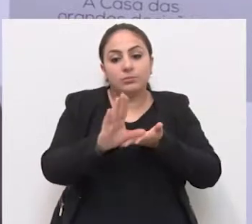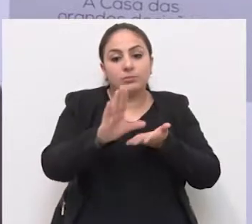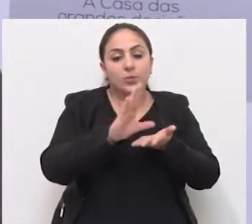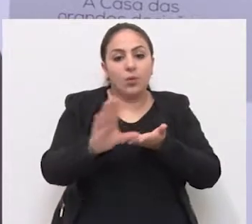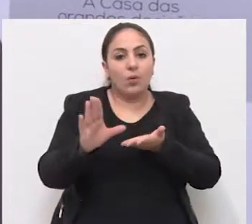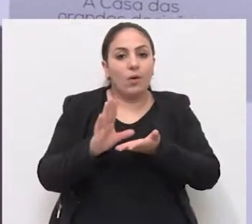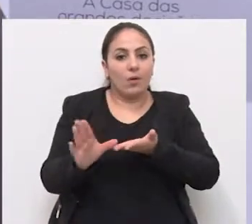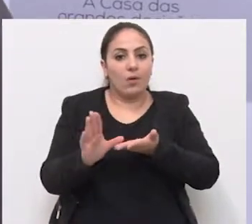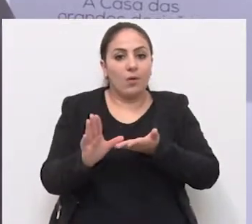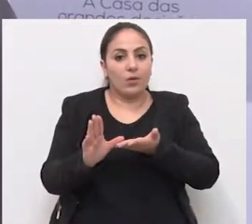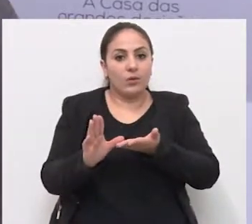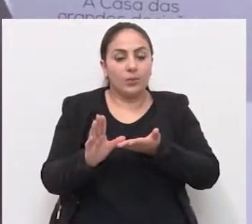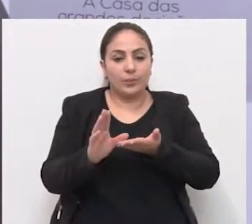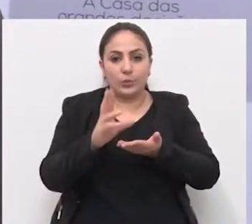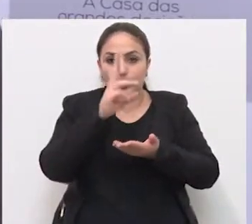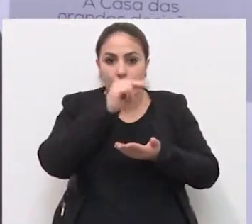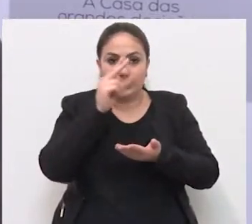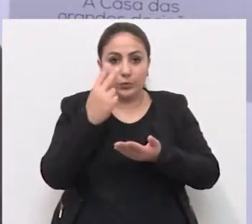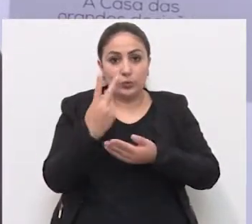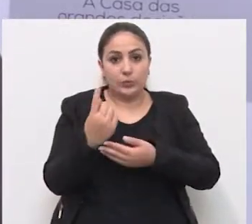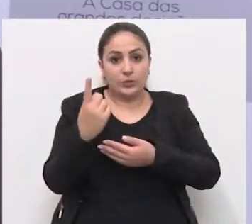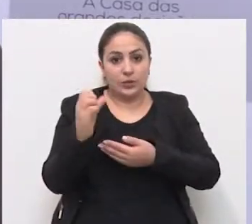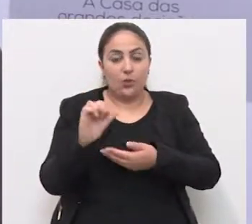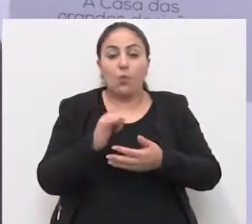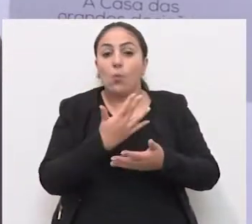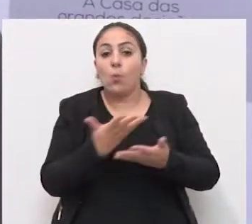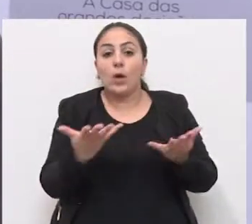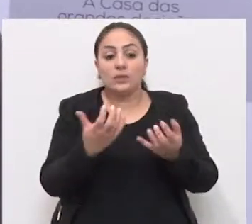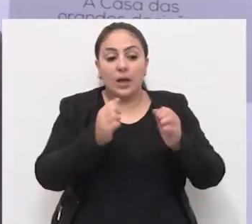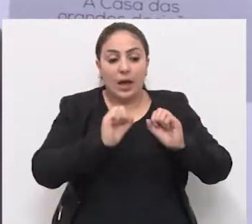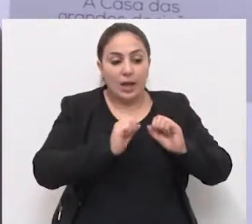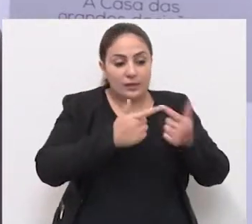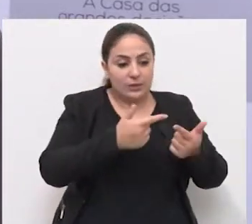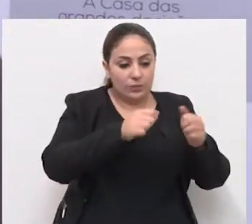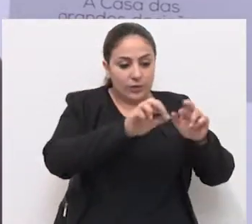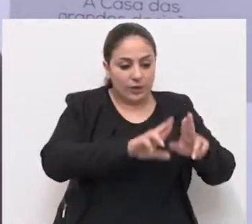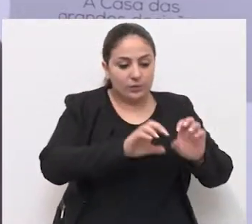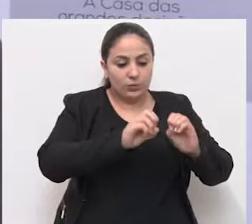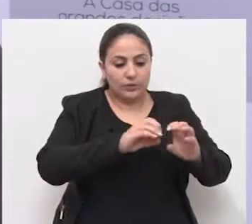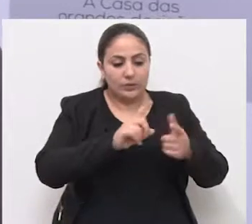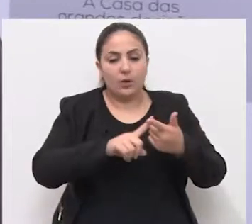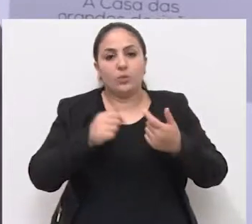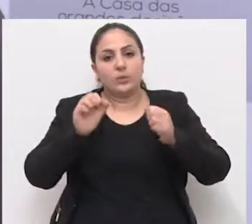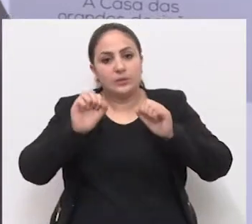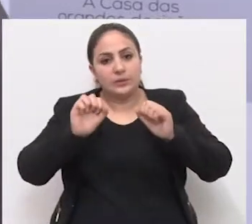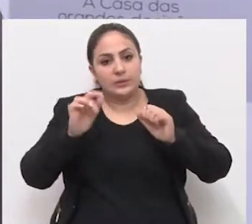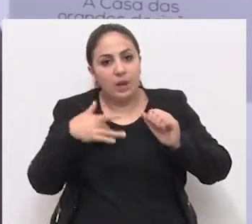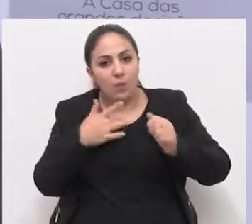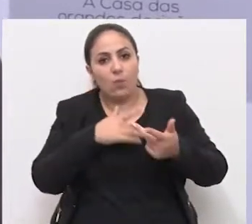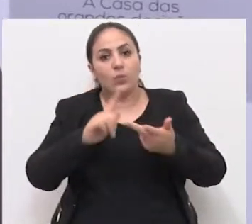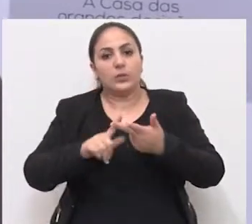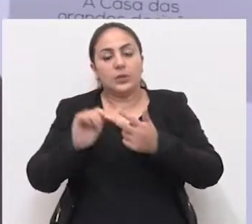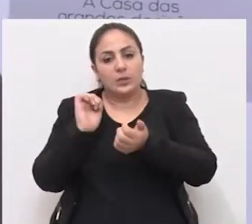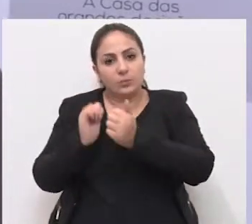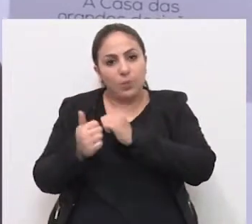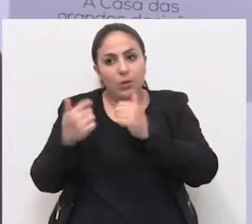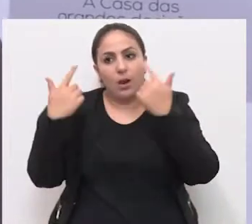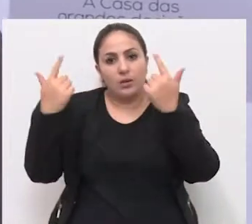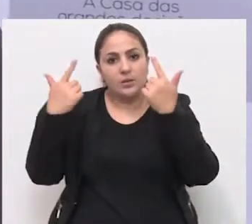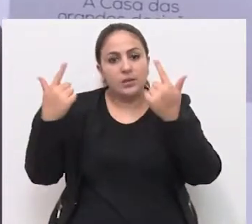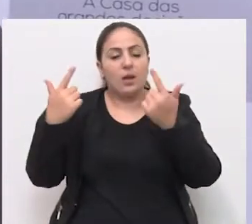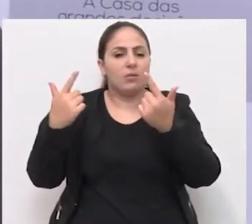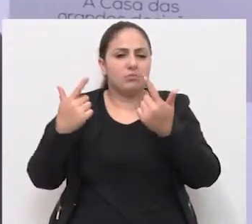ano de 2019. Quantas vão ser as ações na área da educação, na área da saúde, na área do esporte e